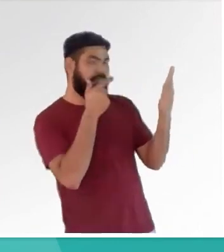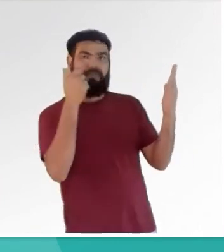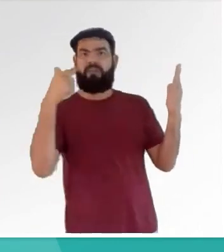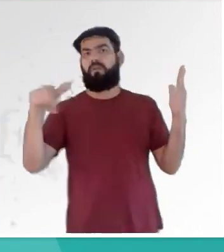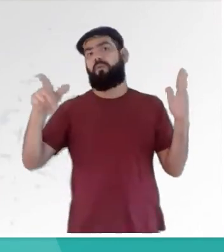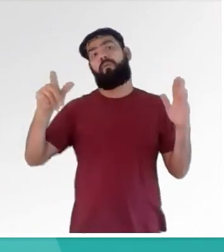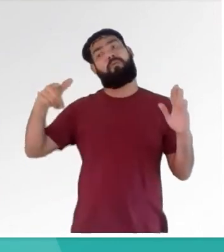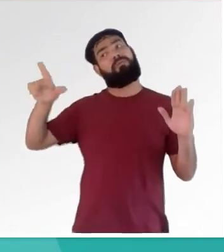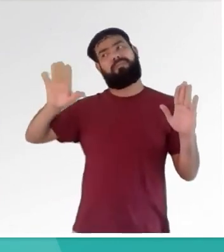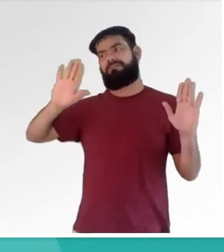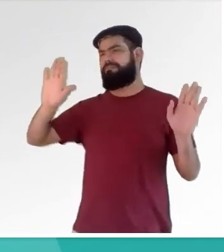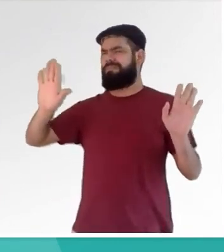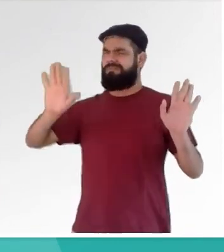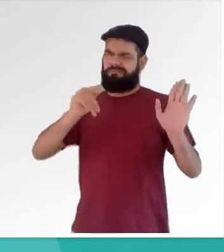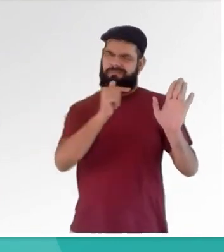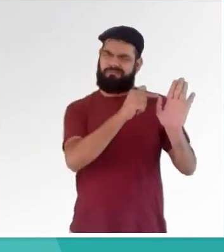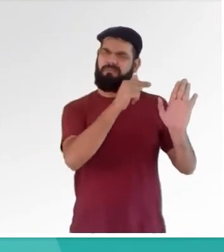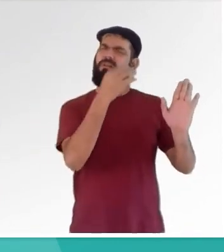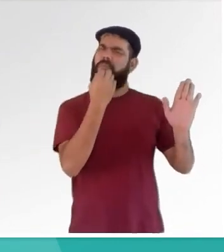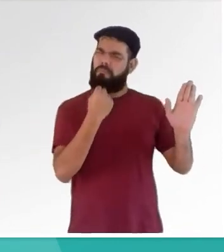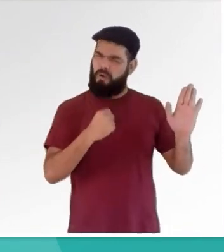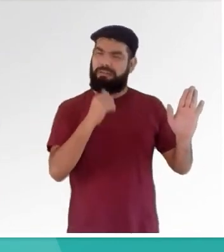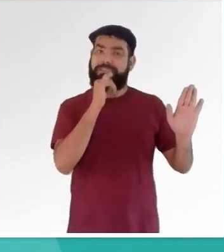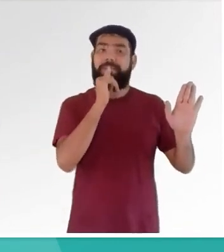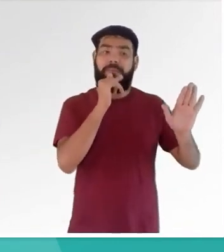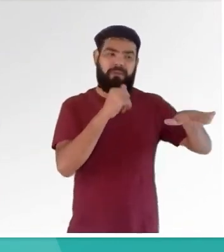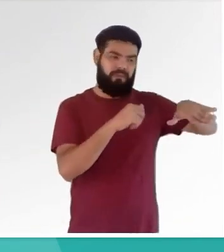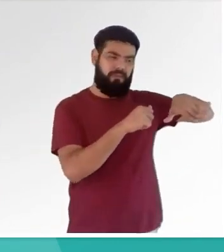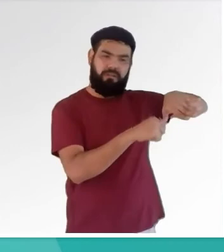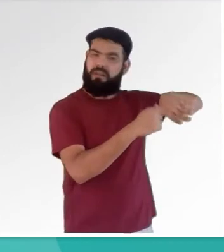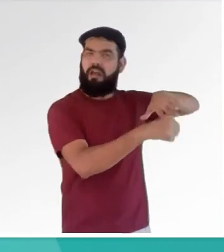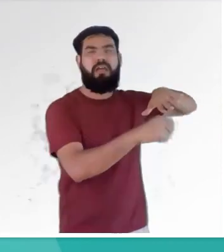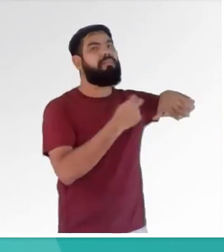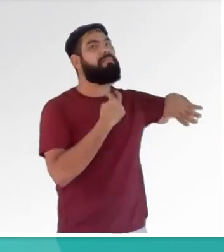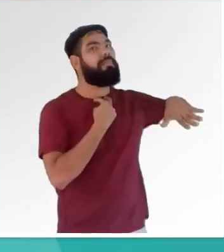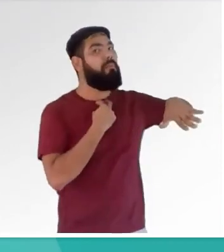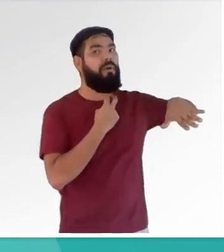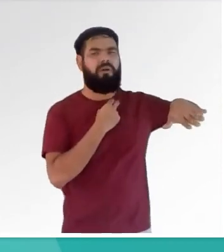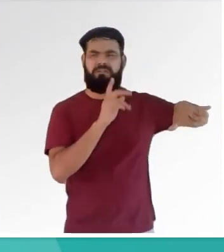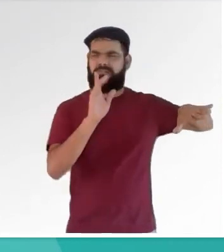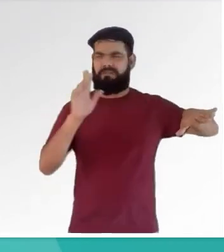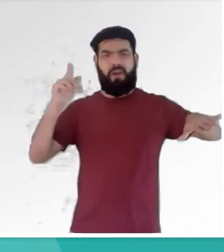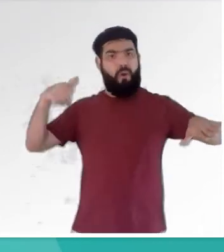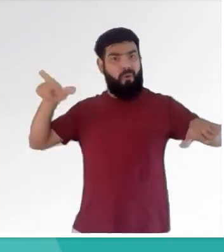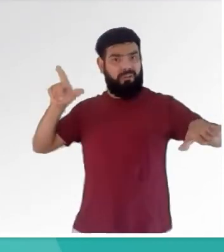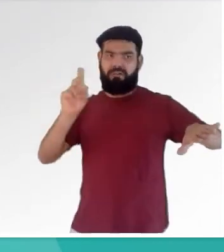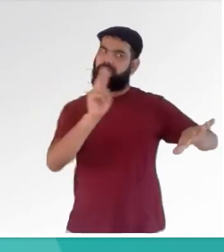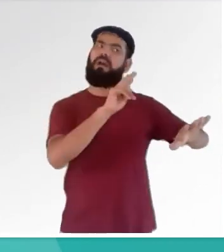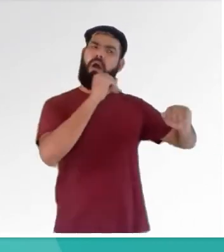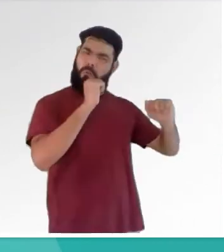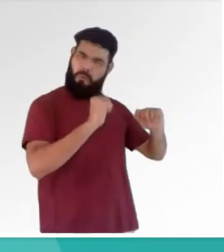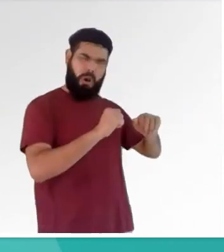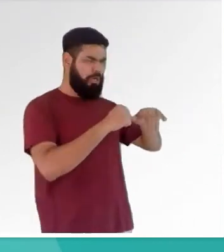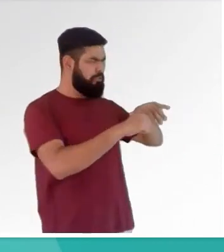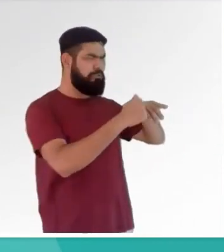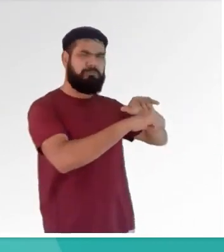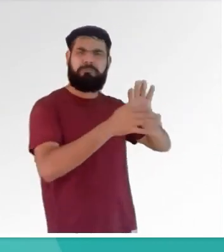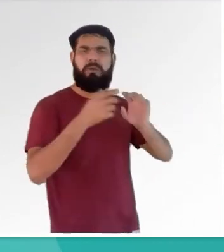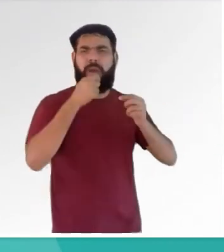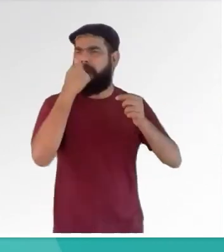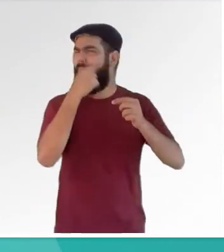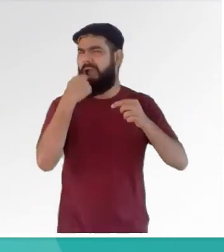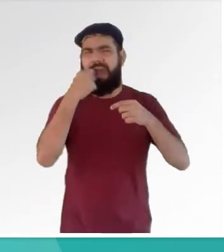normas. E todas as religiões têm a sua maneira de ensinar, né, os seus